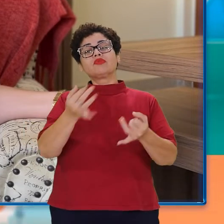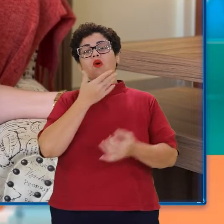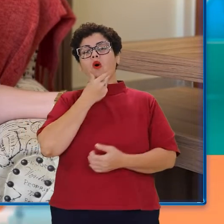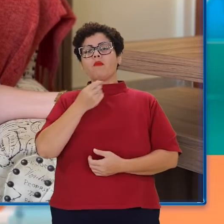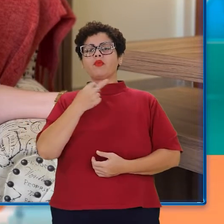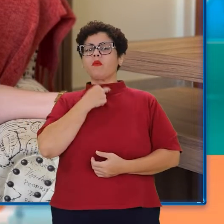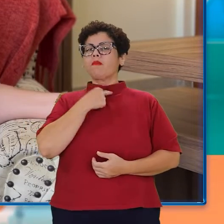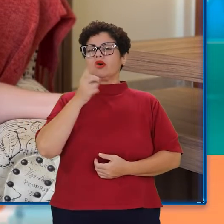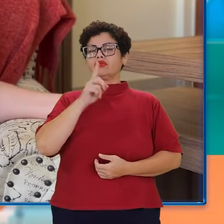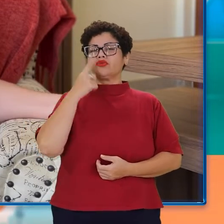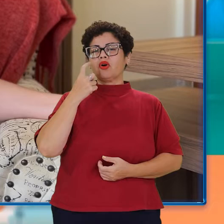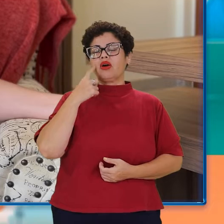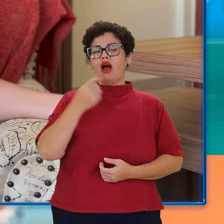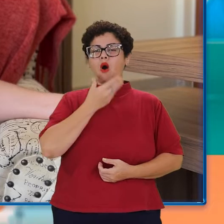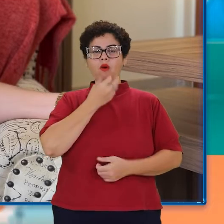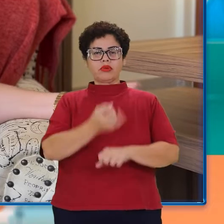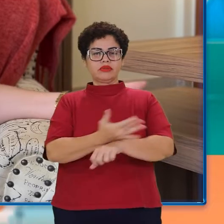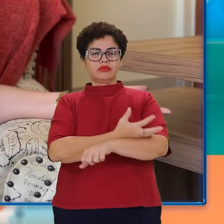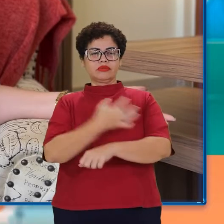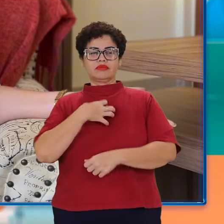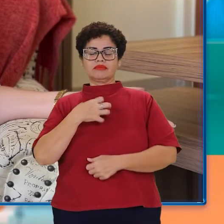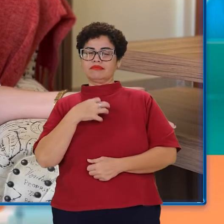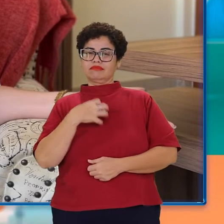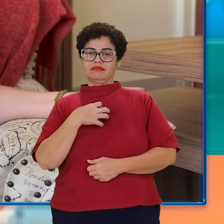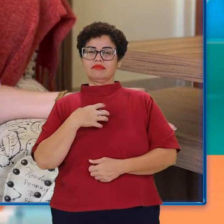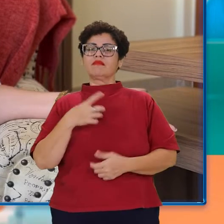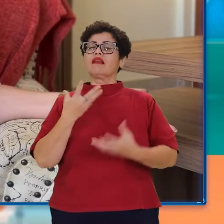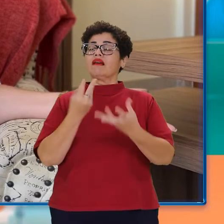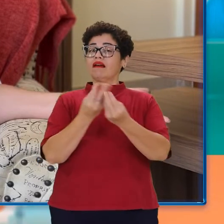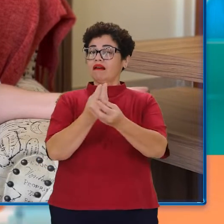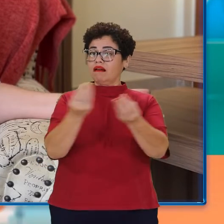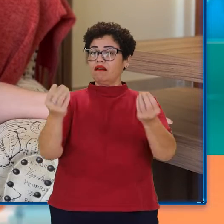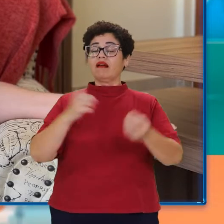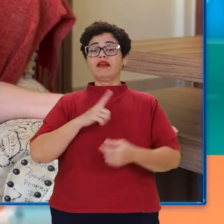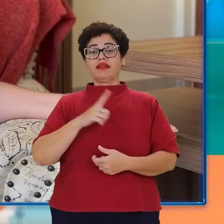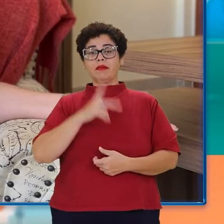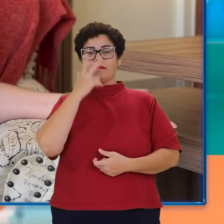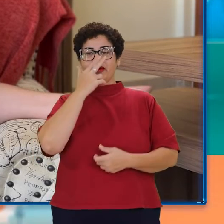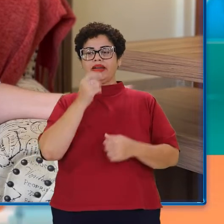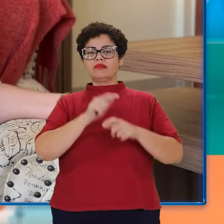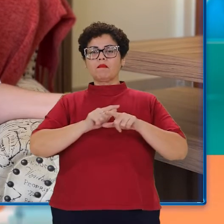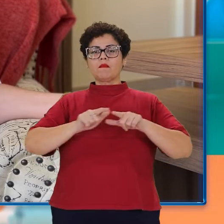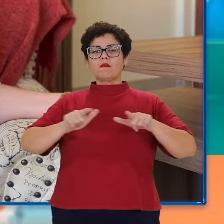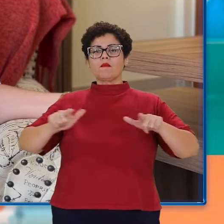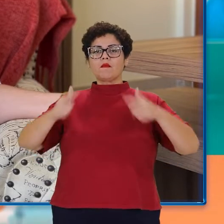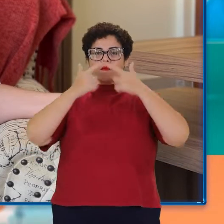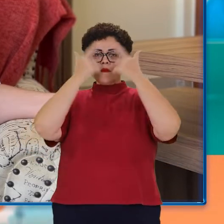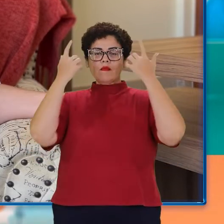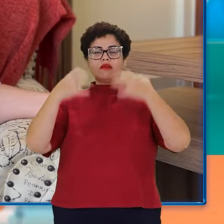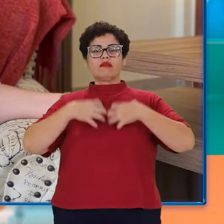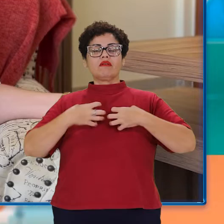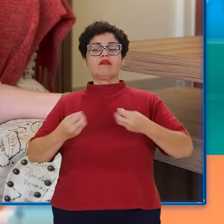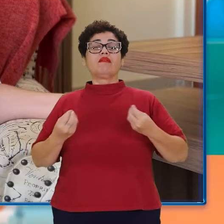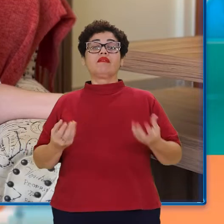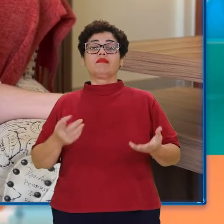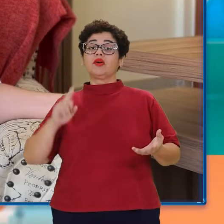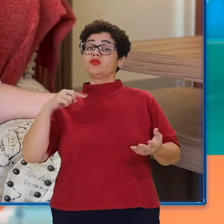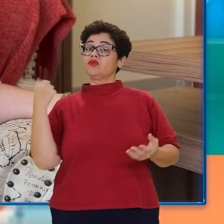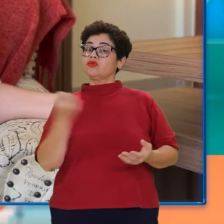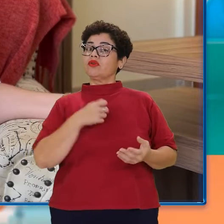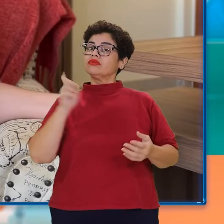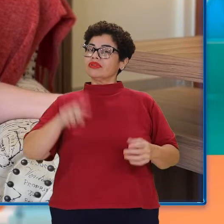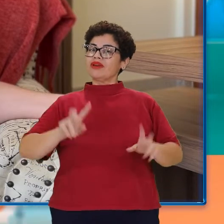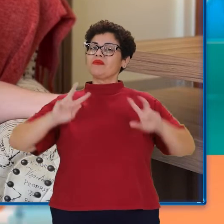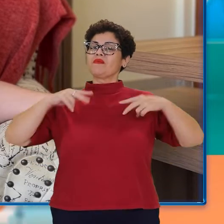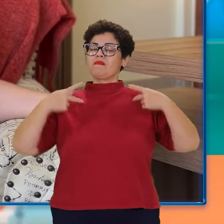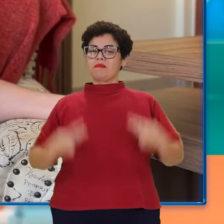com sentimentos. Homem não chora, né? Homem não sente. E isso é uma distorção enorme que provoca uma lacuna em nós. Né? Mais uma